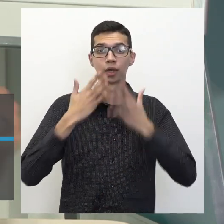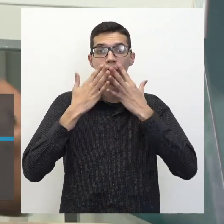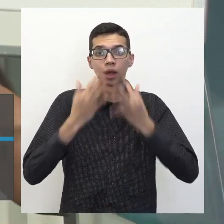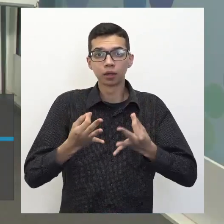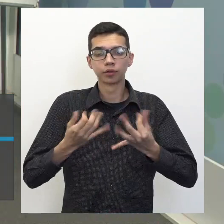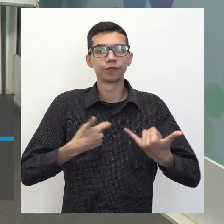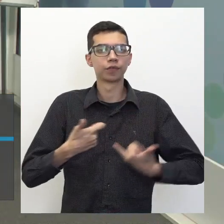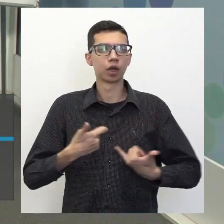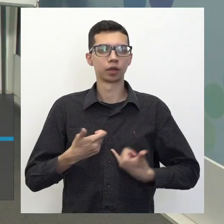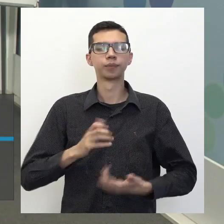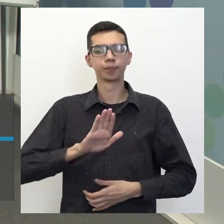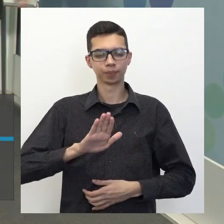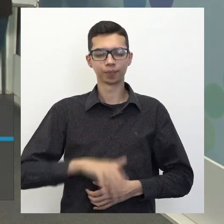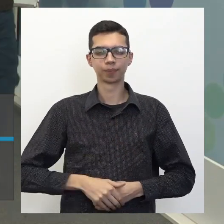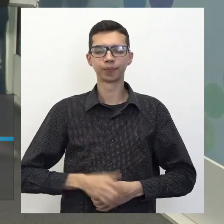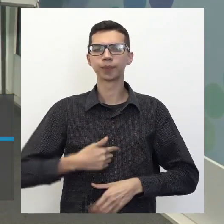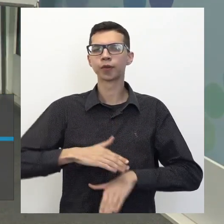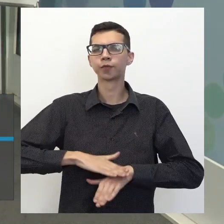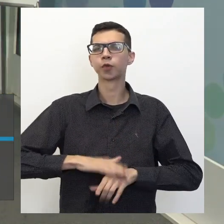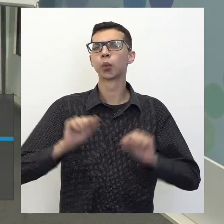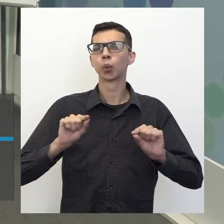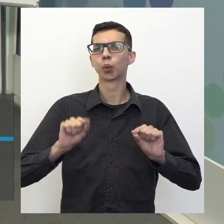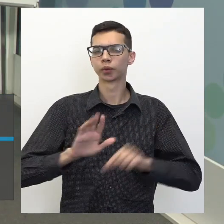que eu fiz, pessoal? Vamos cá, por favor.